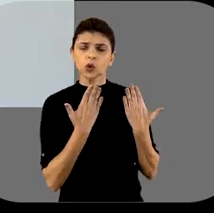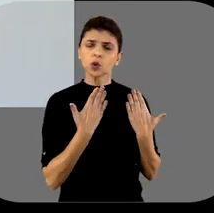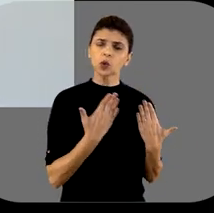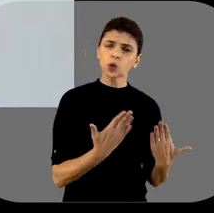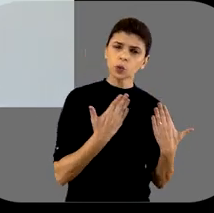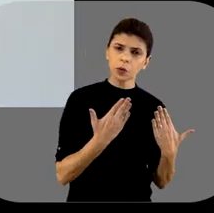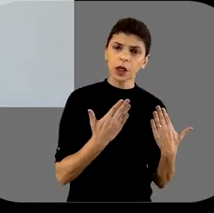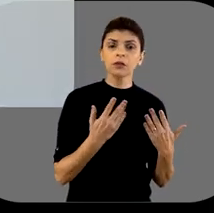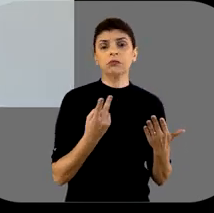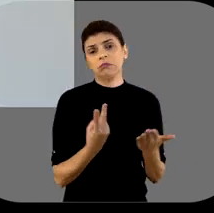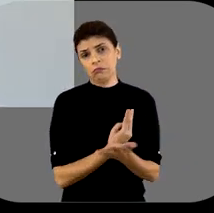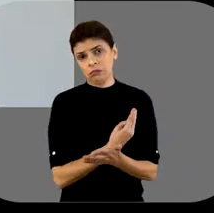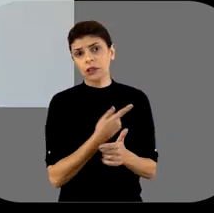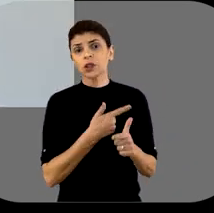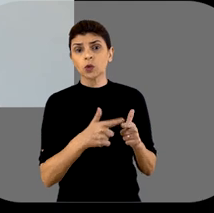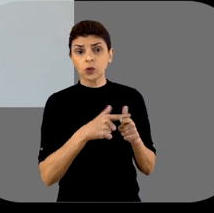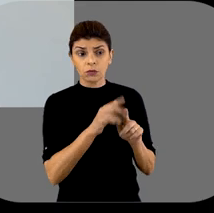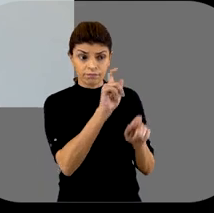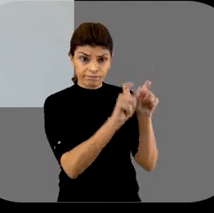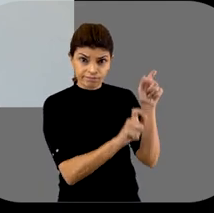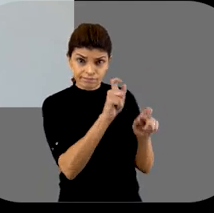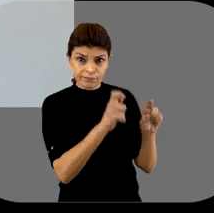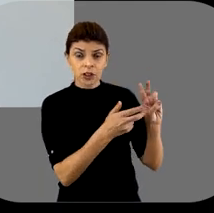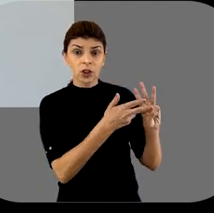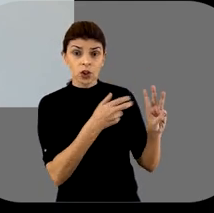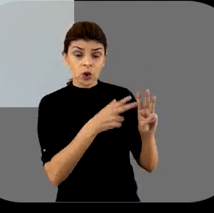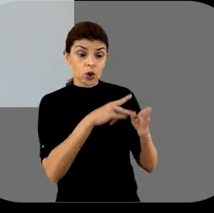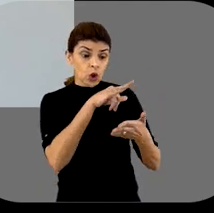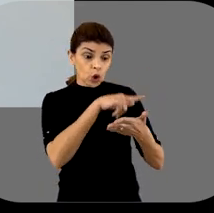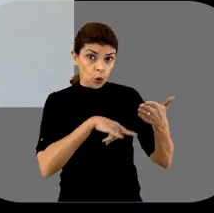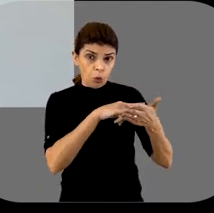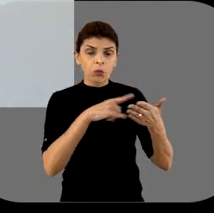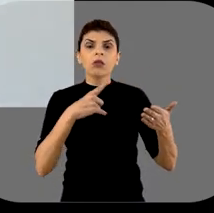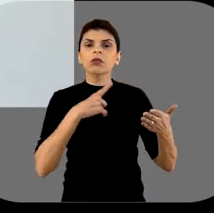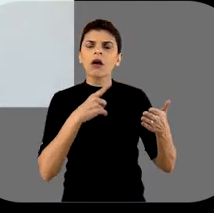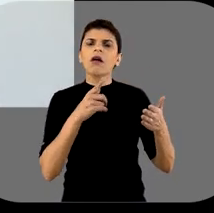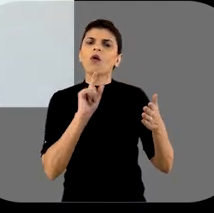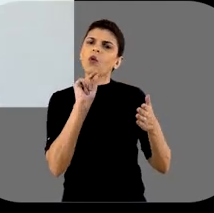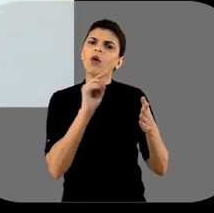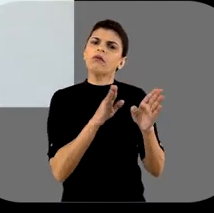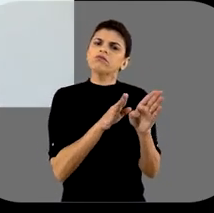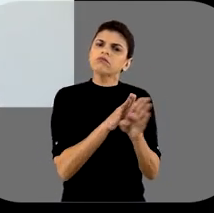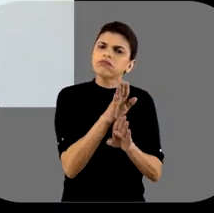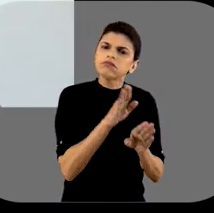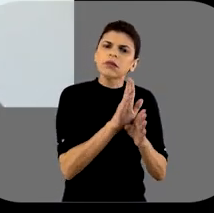casos suspeitos, E aí, o próprio documento define diversas